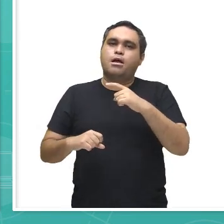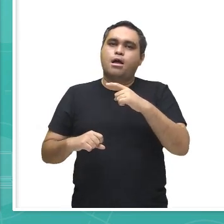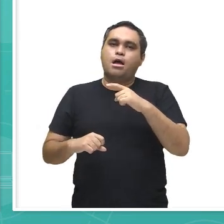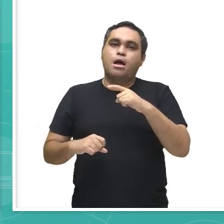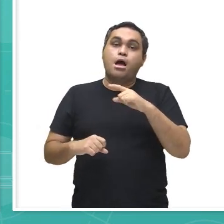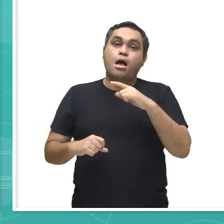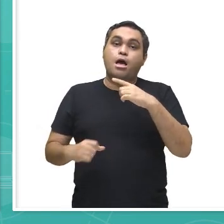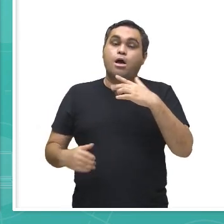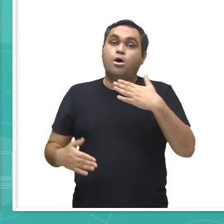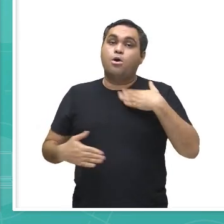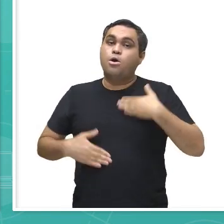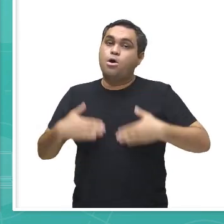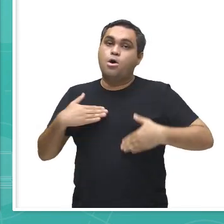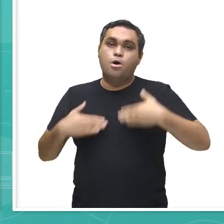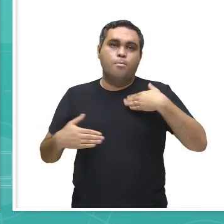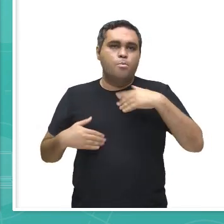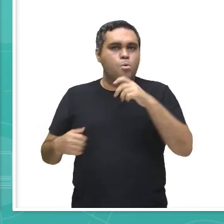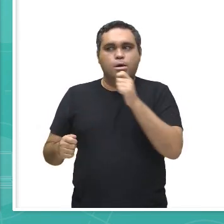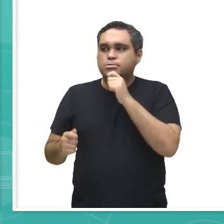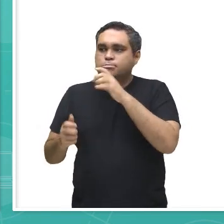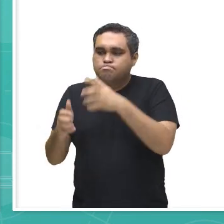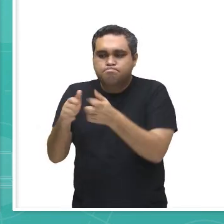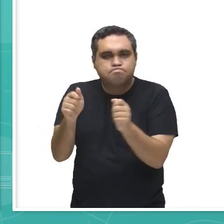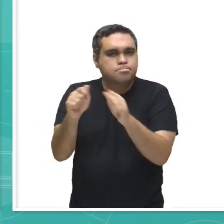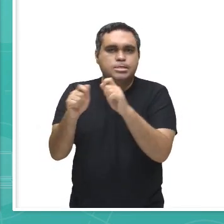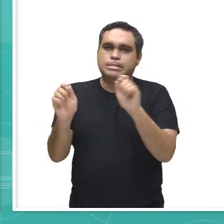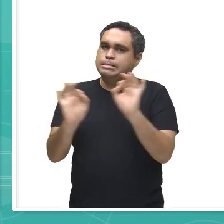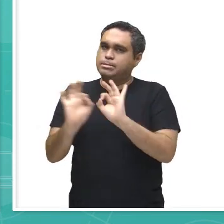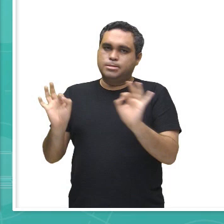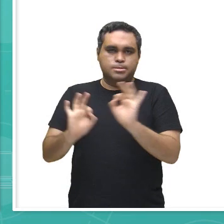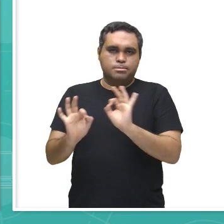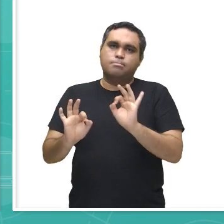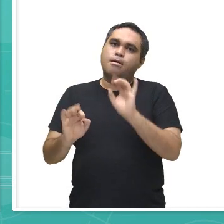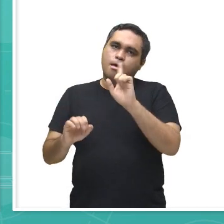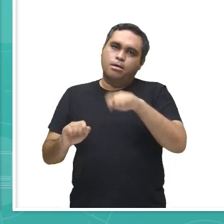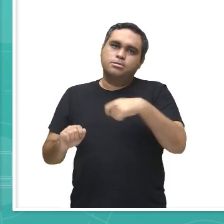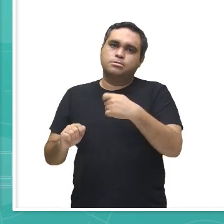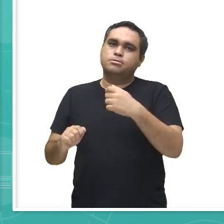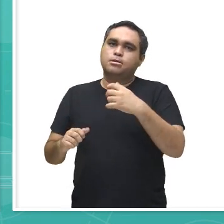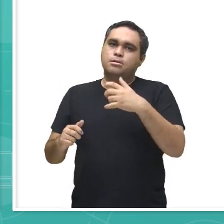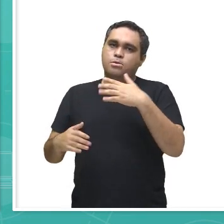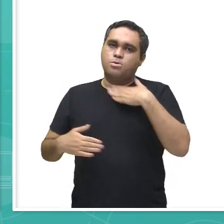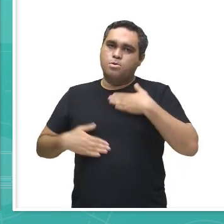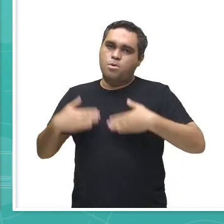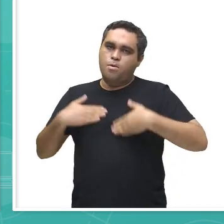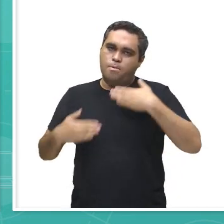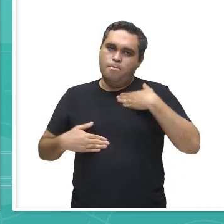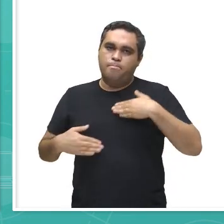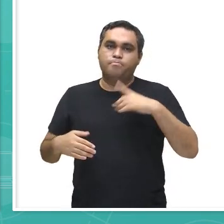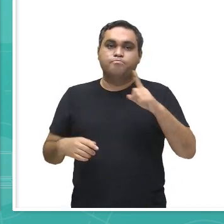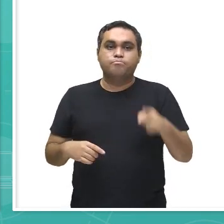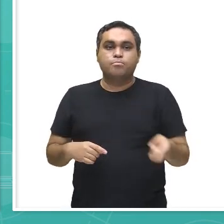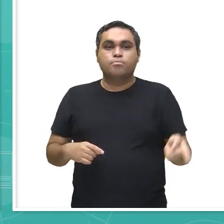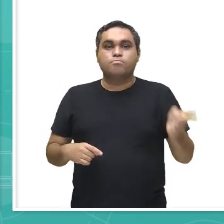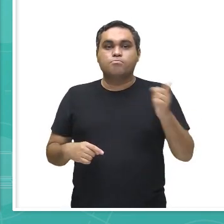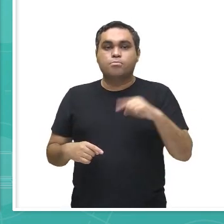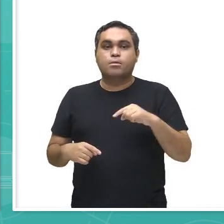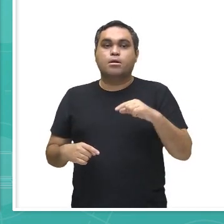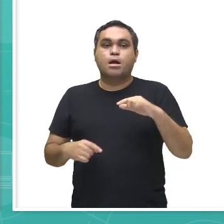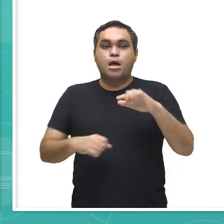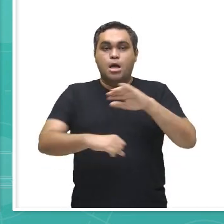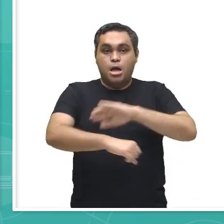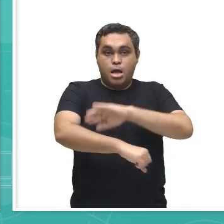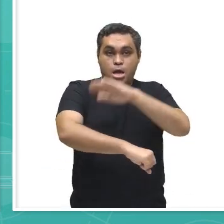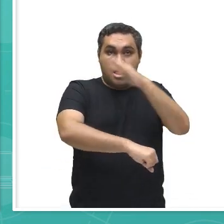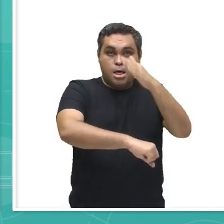foi transformada. E a cadeira de madeira já é algo que foi transformado e que tem utilidade, né? A